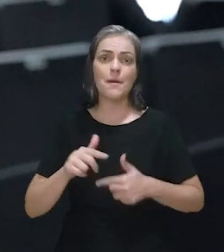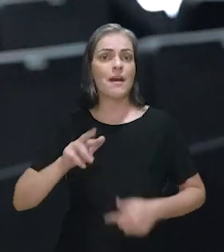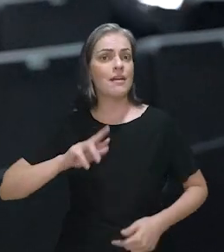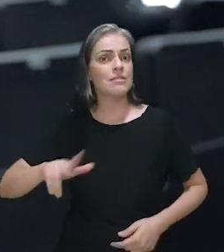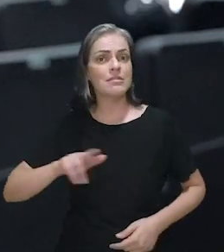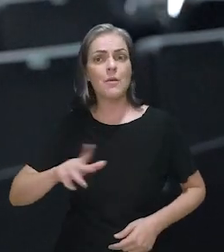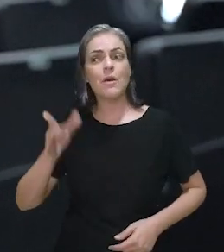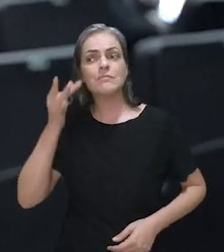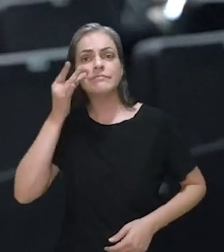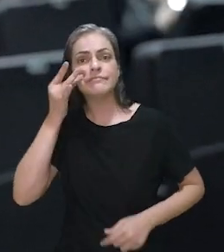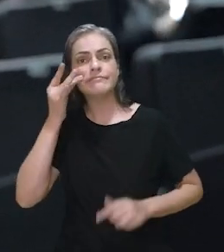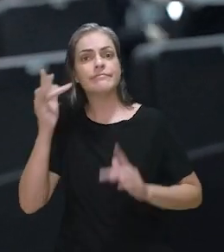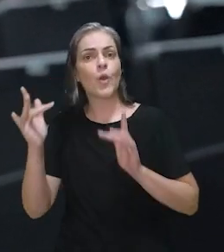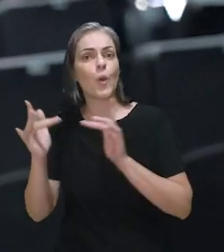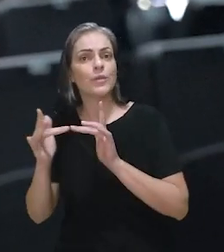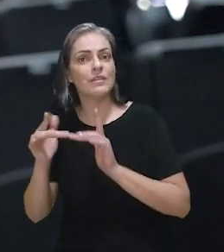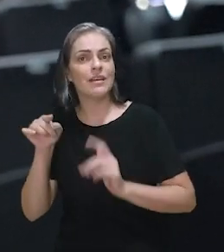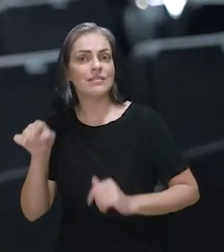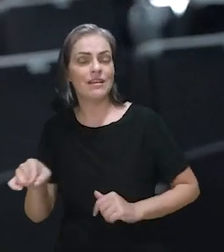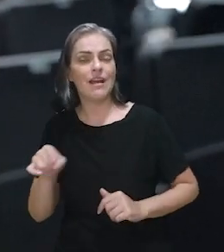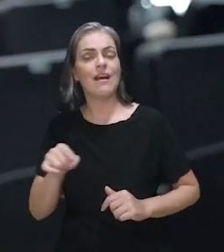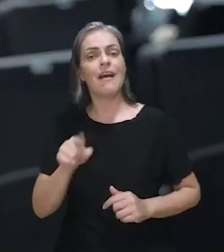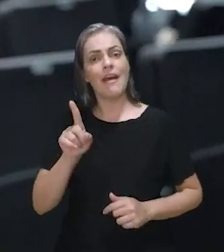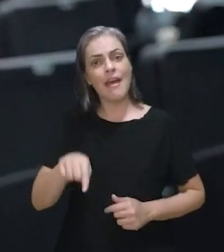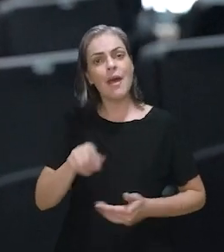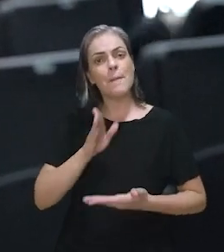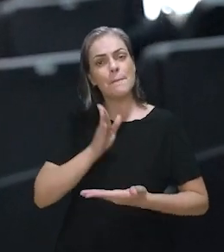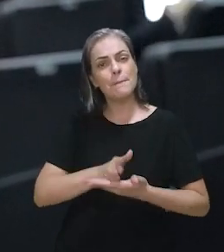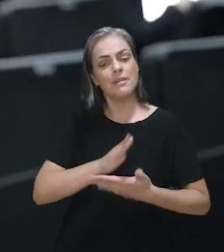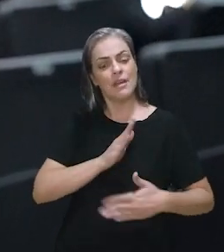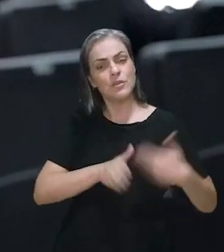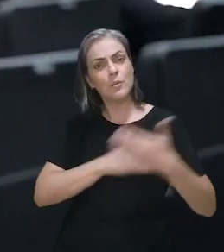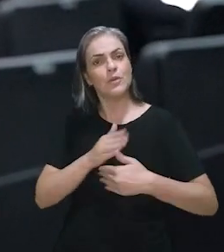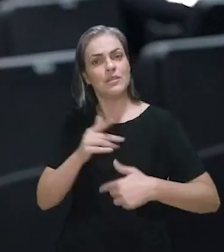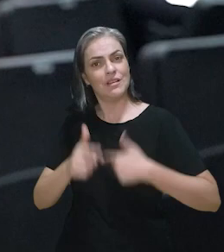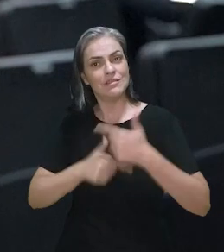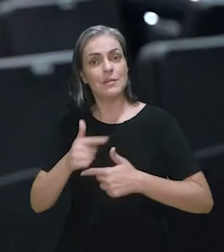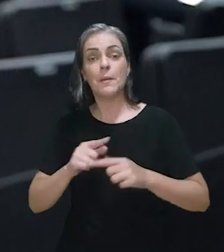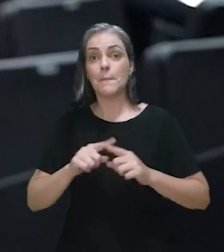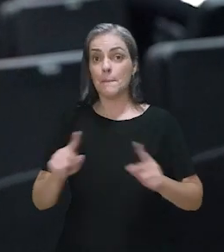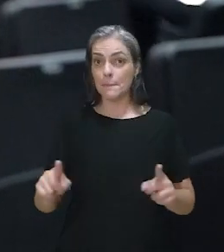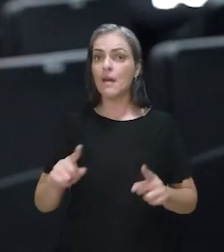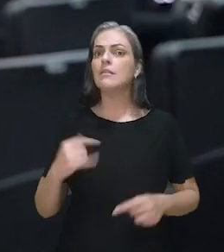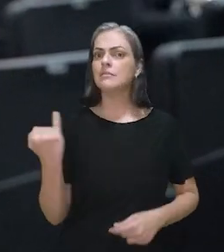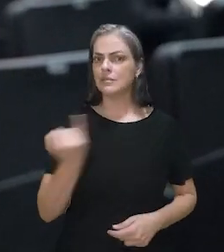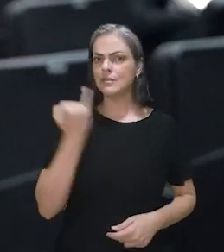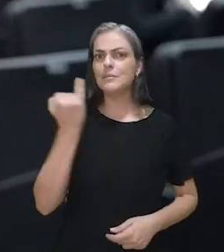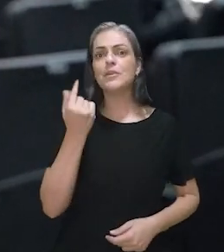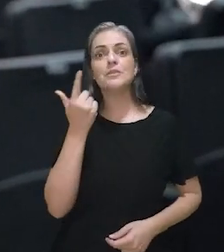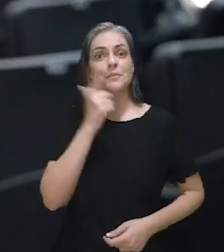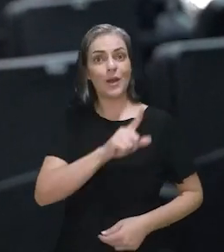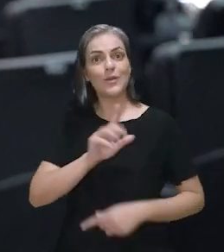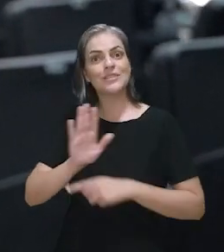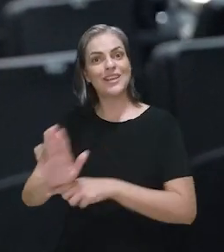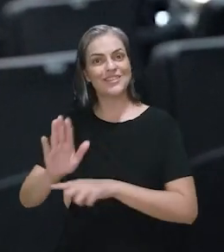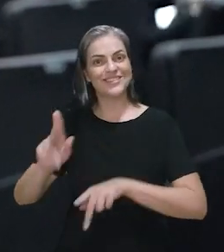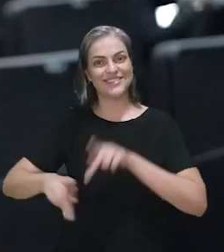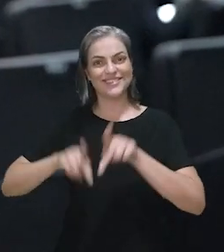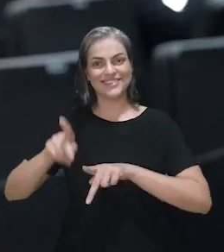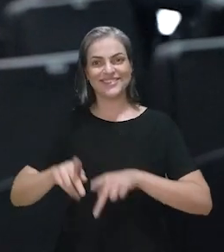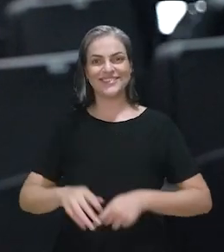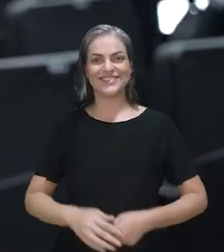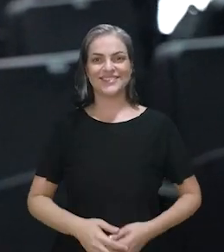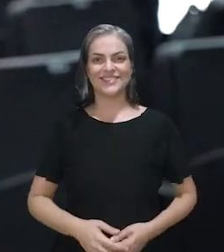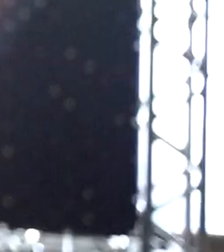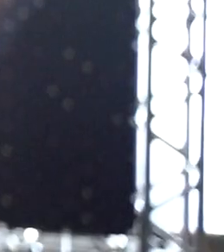trabalho seja um trabalho de meio, né, não é um trabalho finalístico e tudo, a gente sabe que o que a gente faz faz toda a diferença para que isso